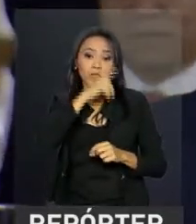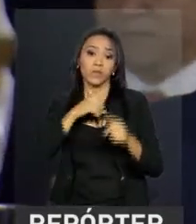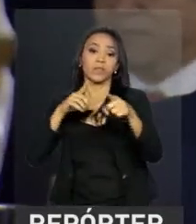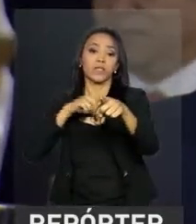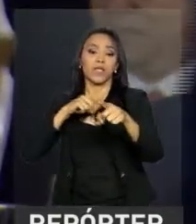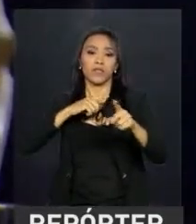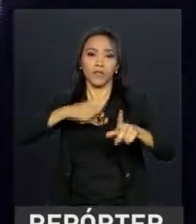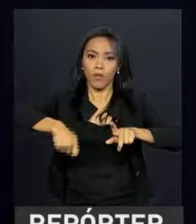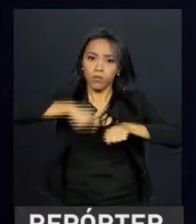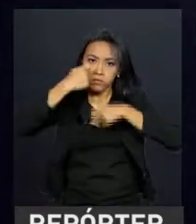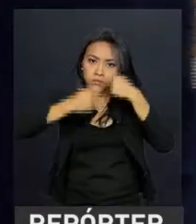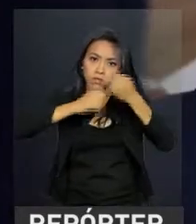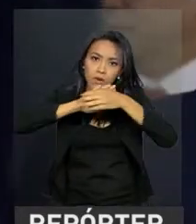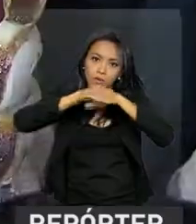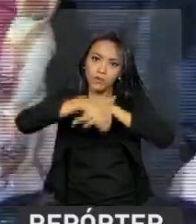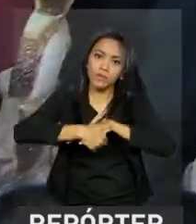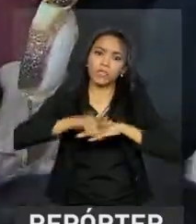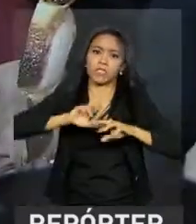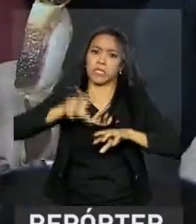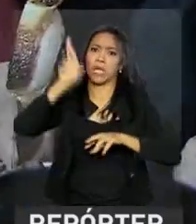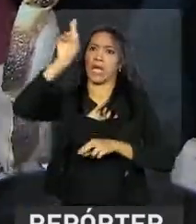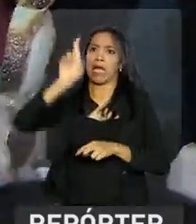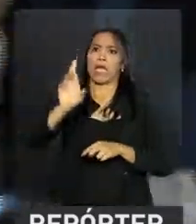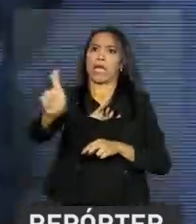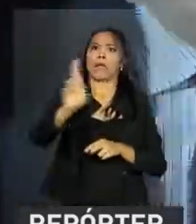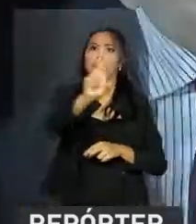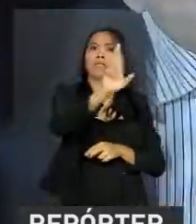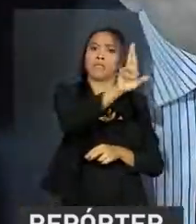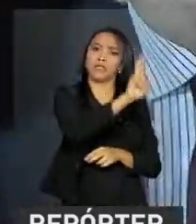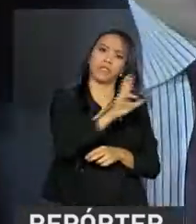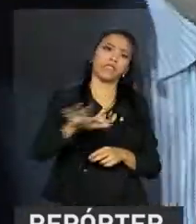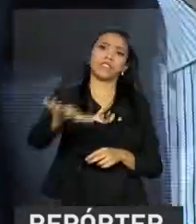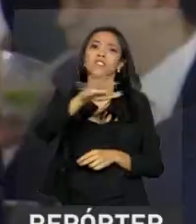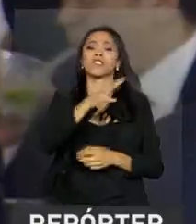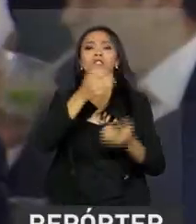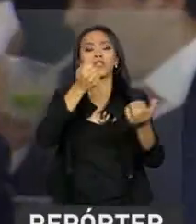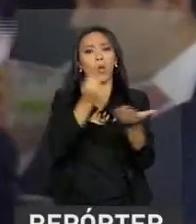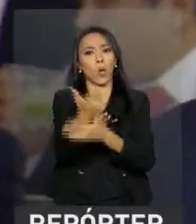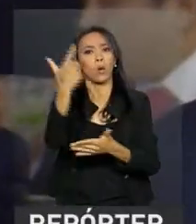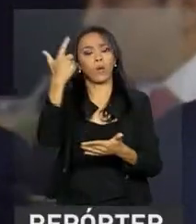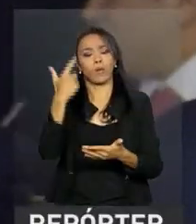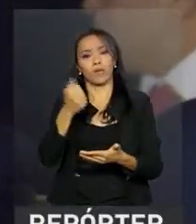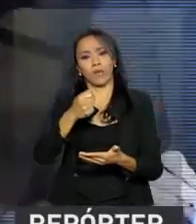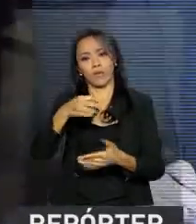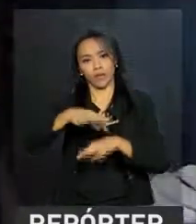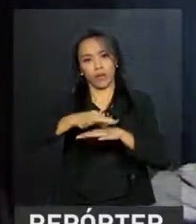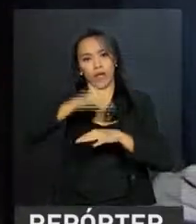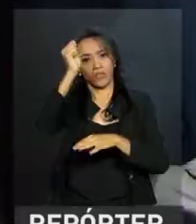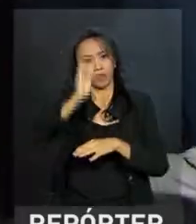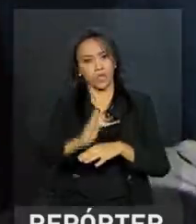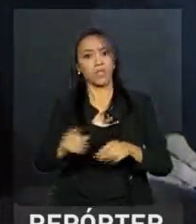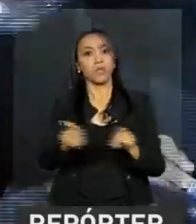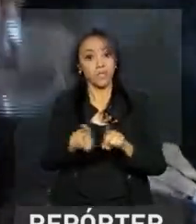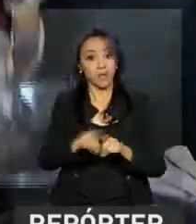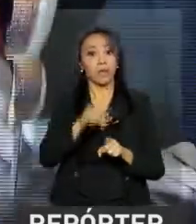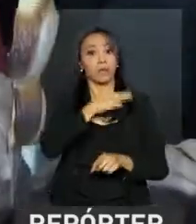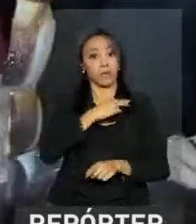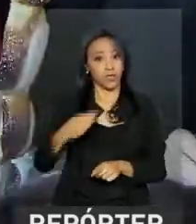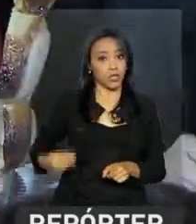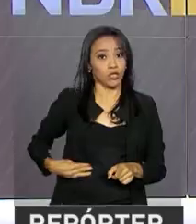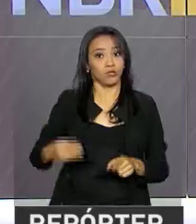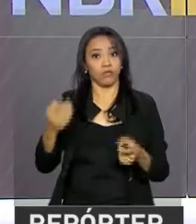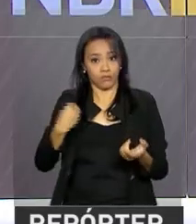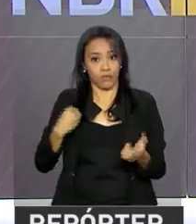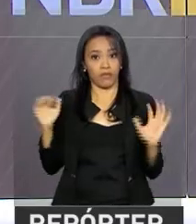jantar representantes comerciais dos maiores importadores de carne brasileira além de ministros segundo o ministério da agricultura